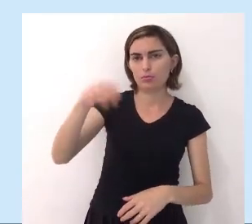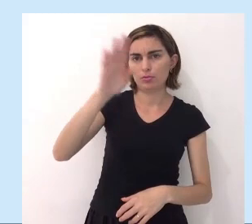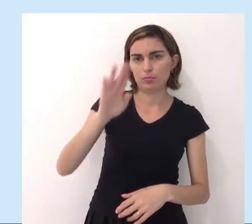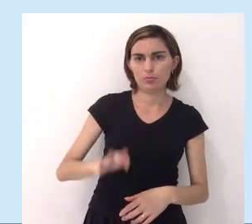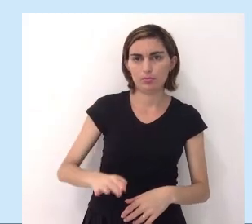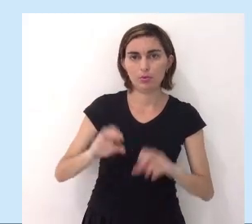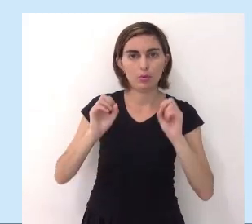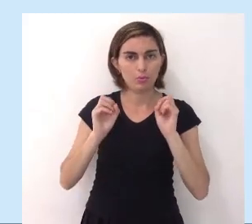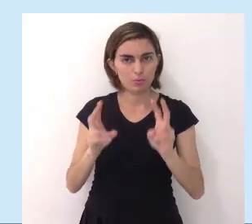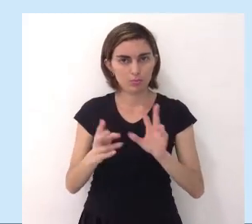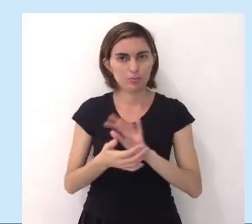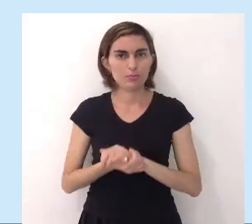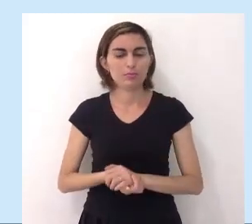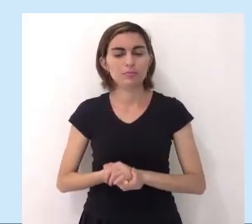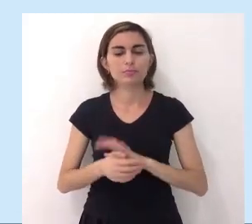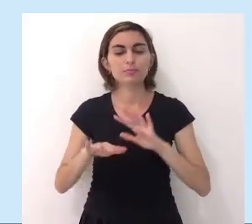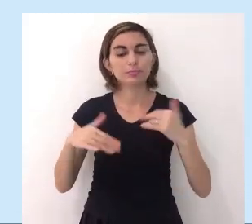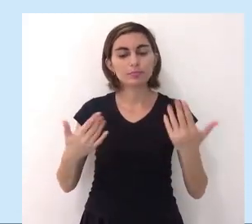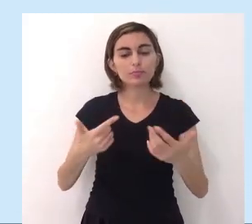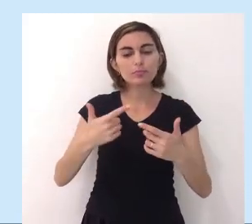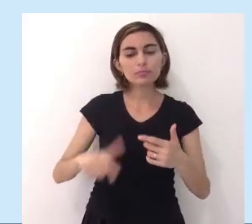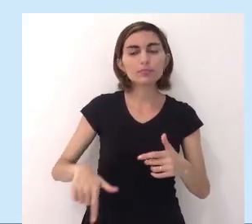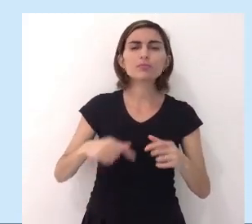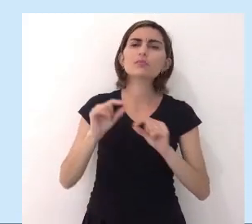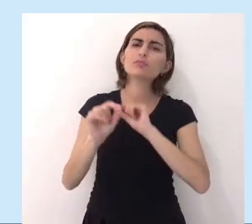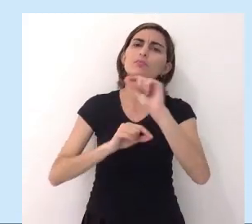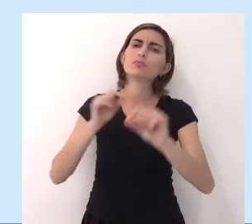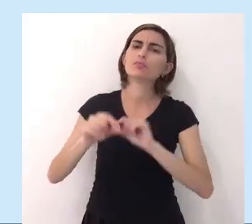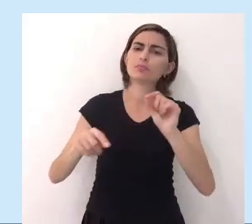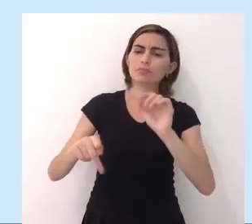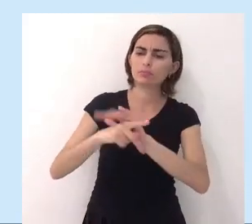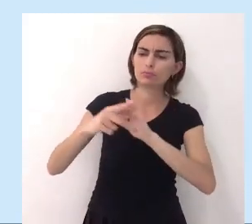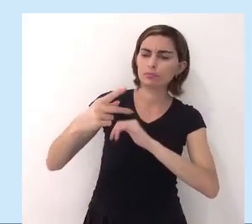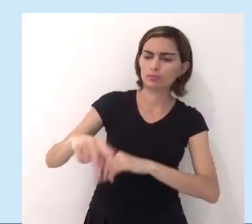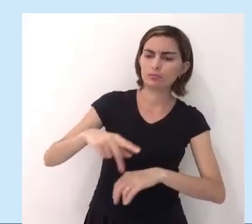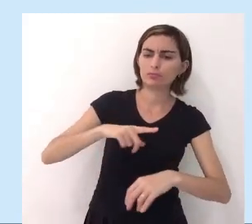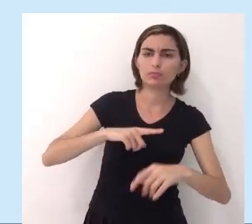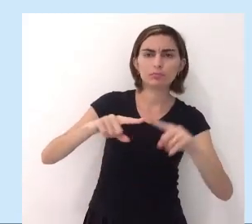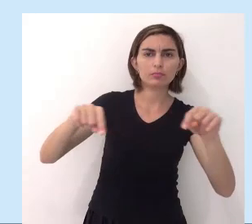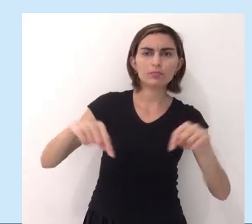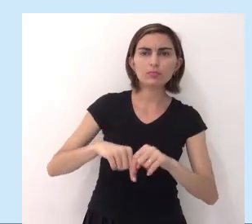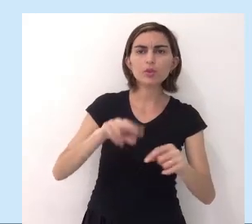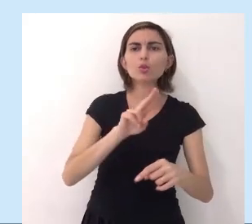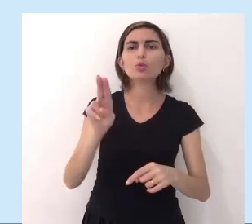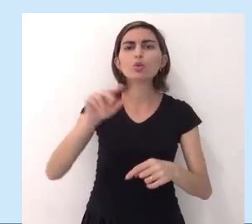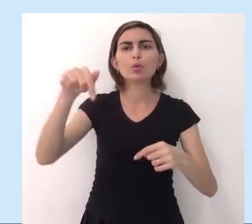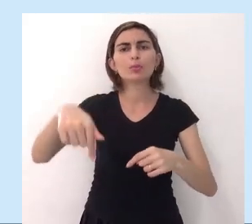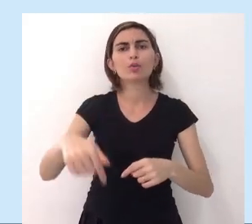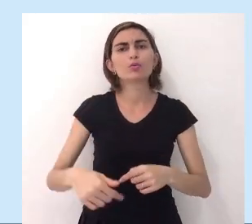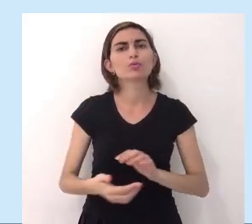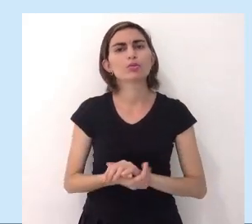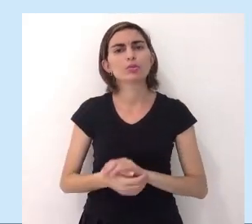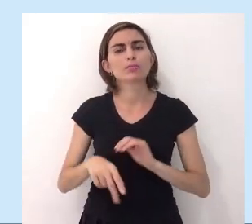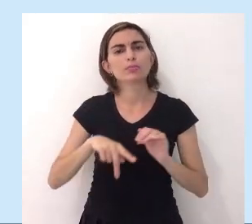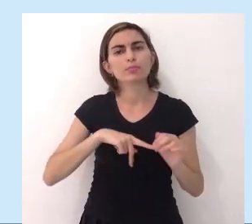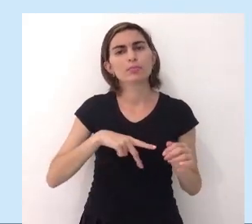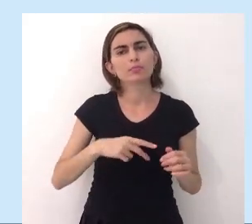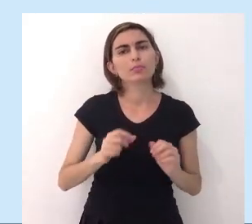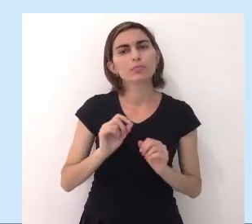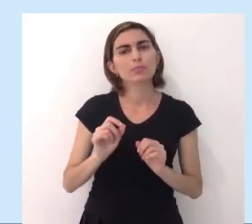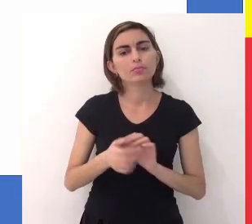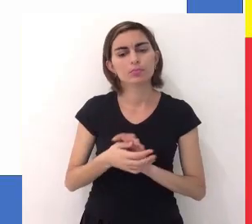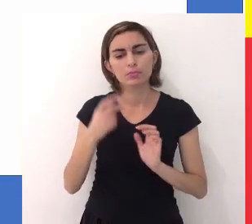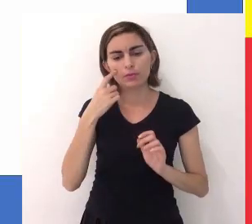Brasil. Okay? Mas o que é a propriedade privada e qual o nome que a gente dá hoje para essa propriedade privada?